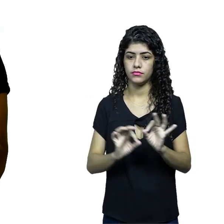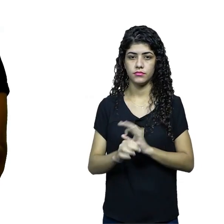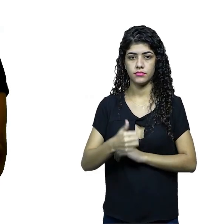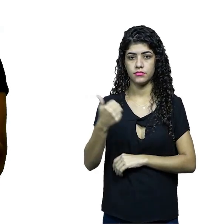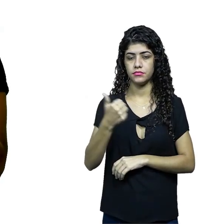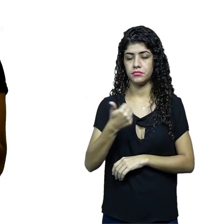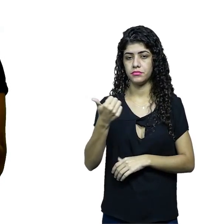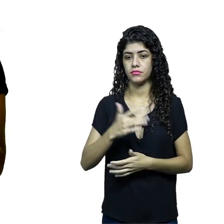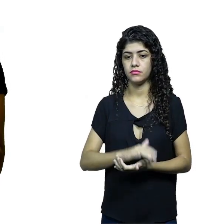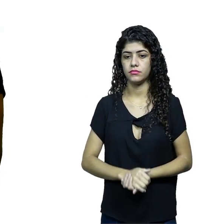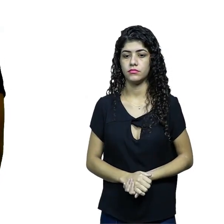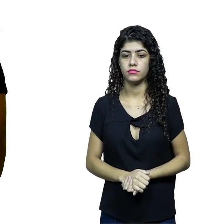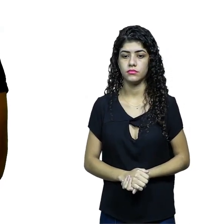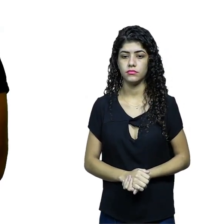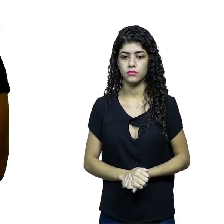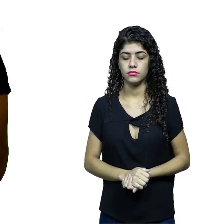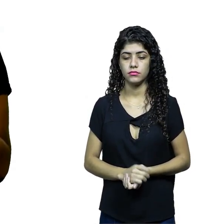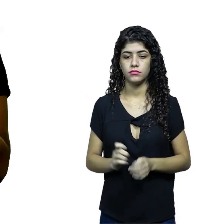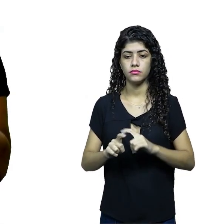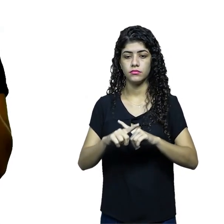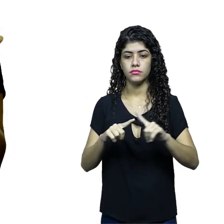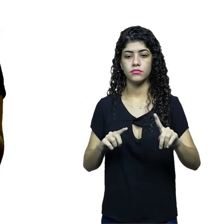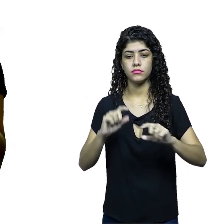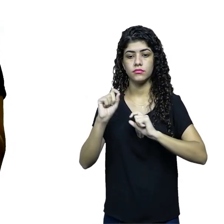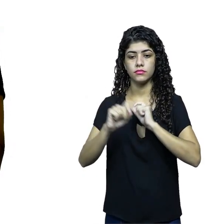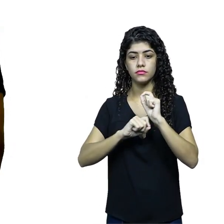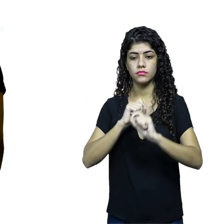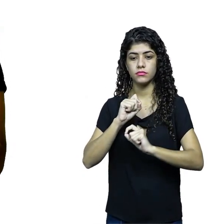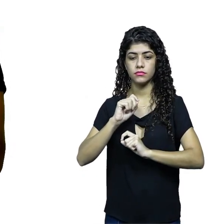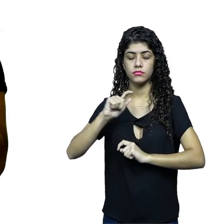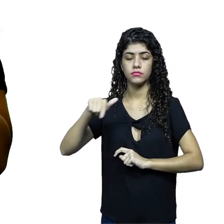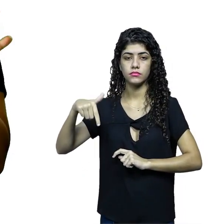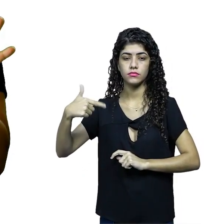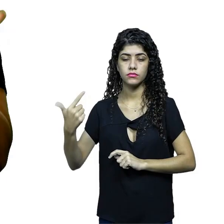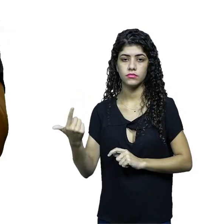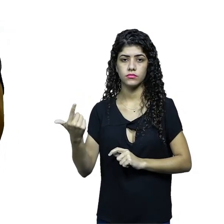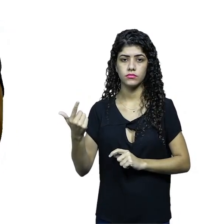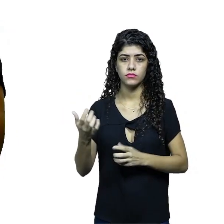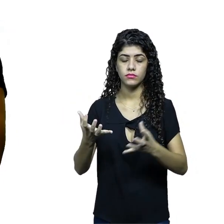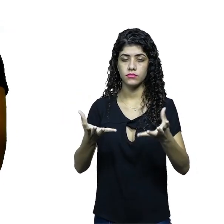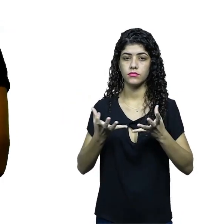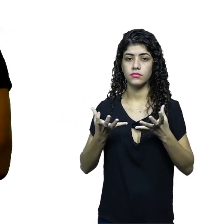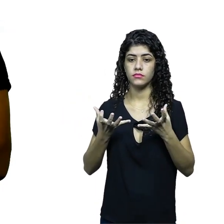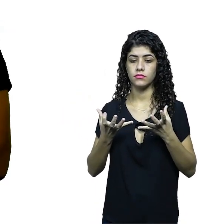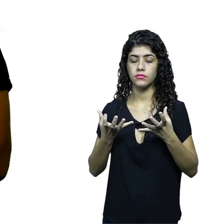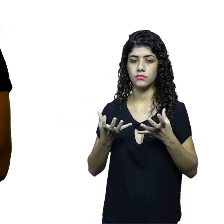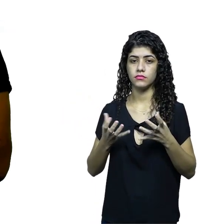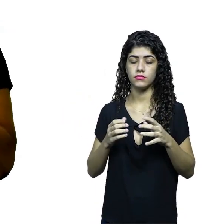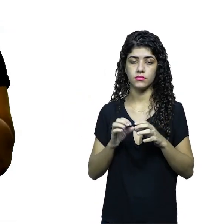habilitação, que é a primeira fase de todo edital. Mas vamos pensar nas outras